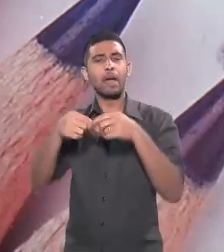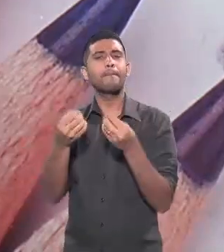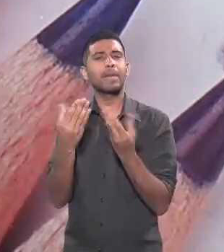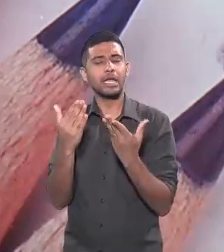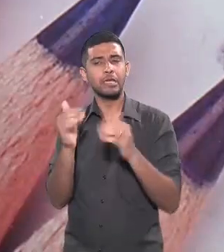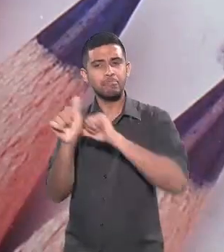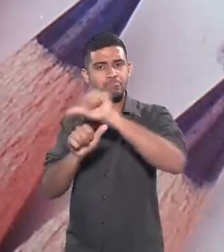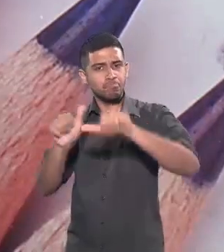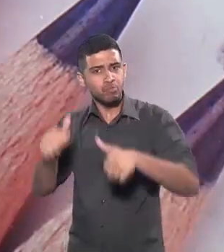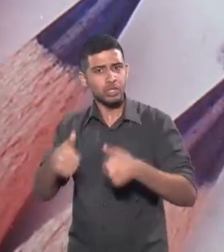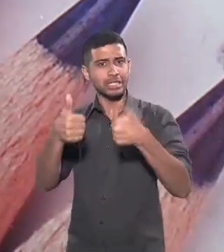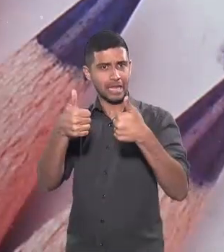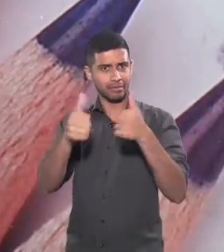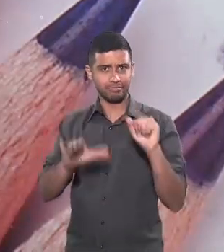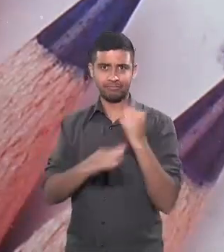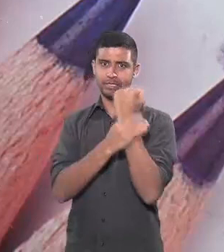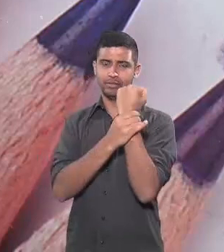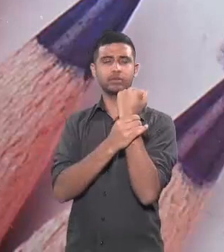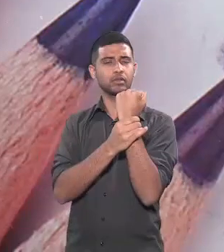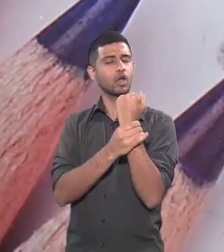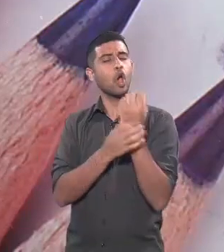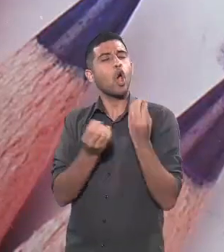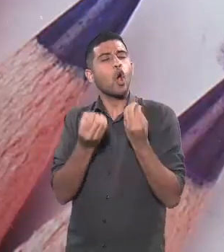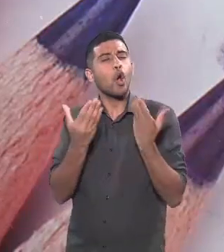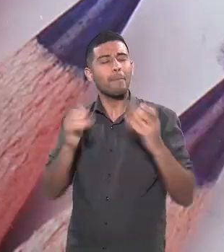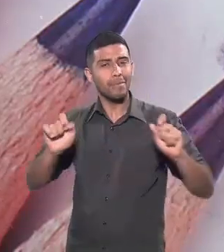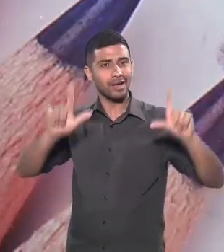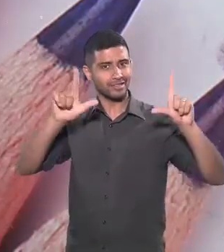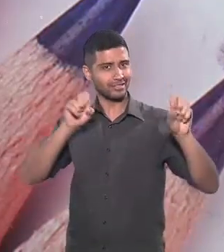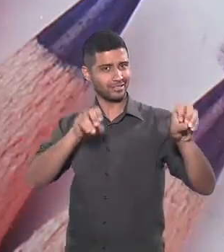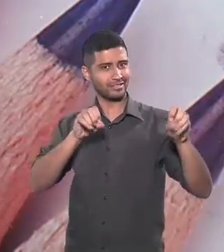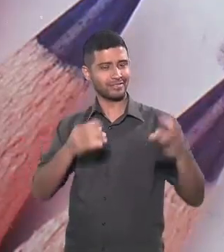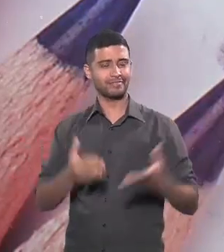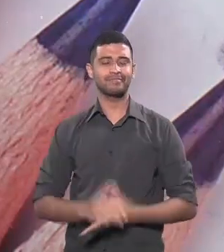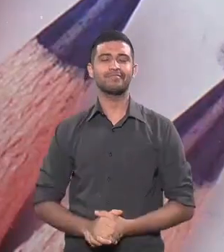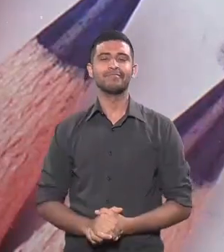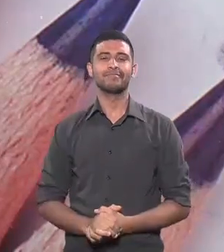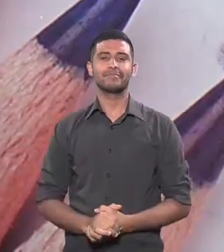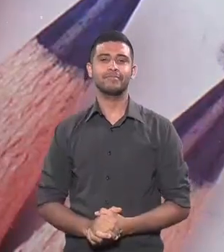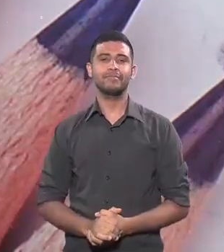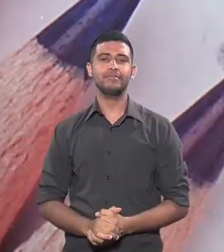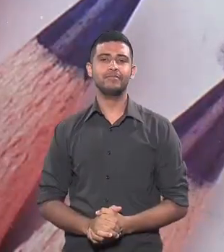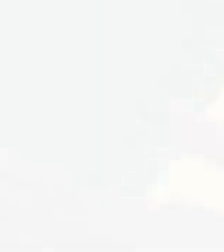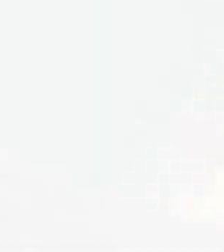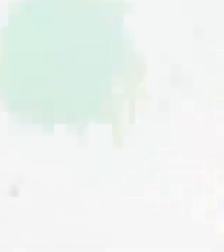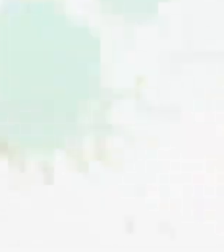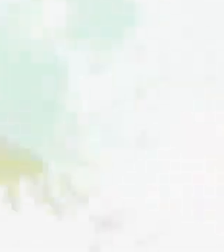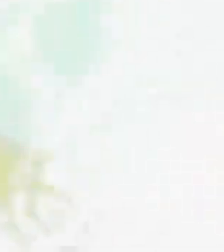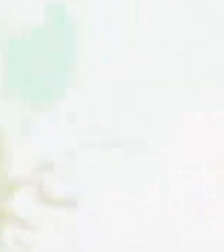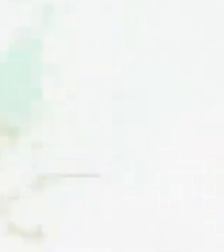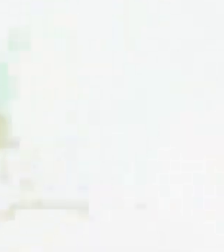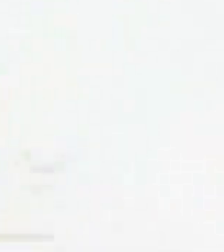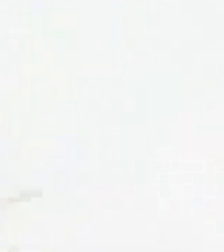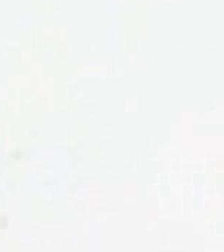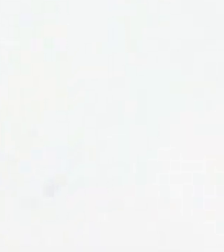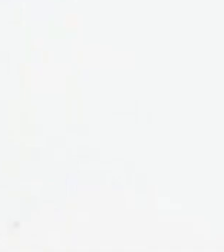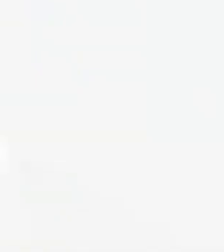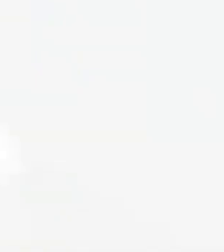para torná-los mais seguros para as crianças? Fique ligado, está no ar o Educação.